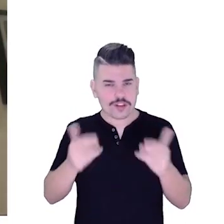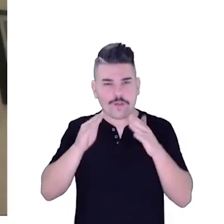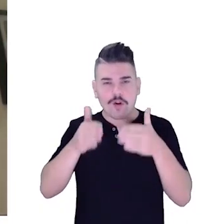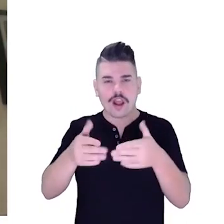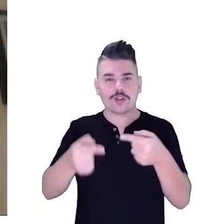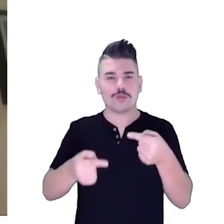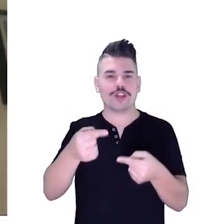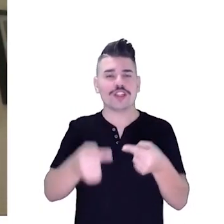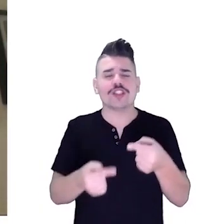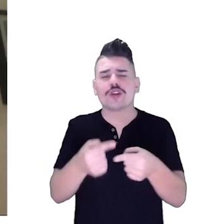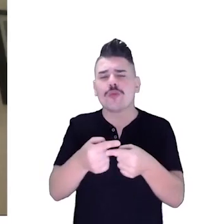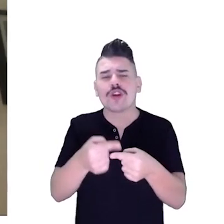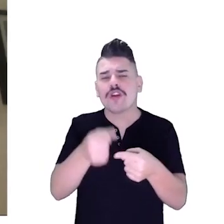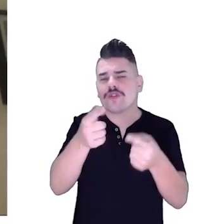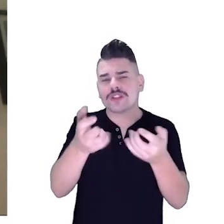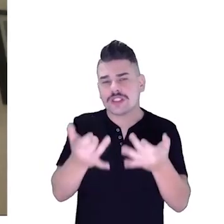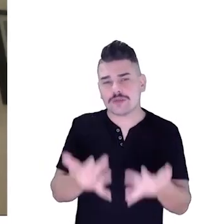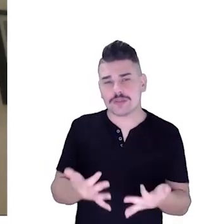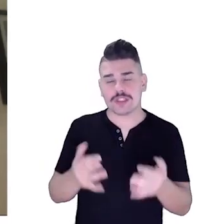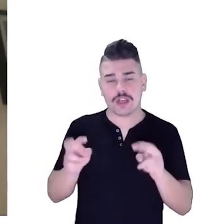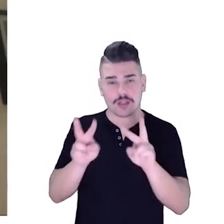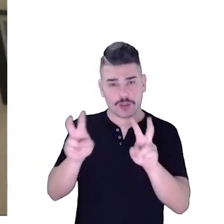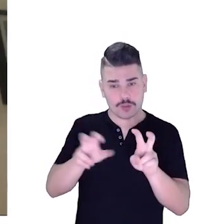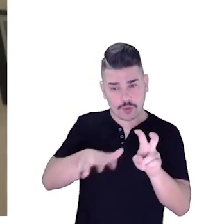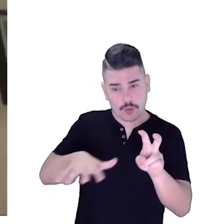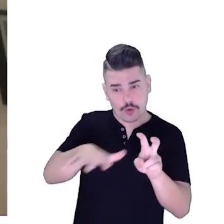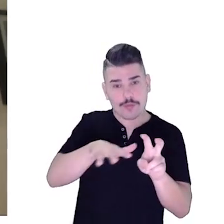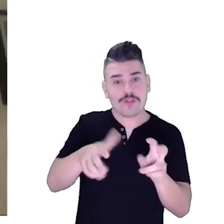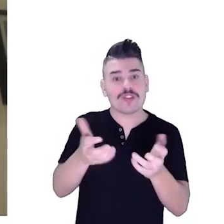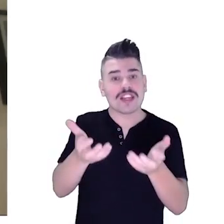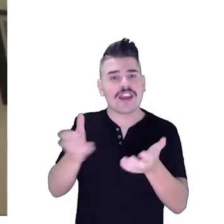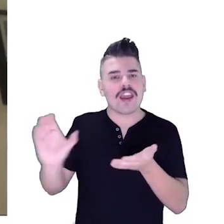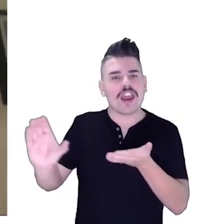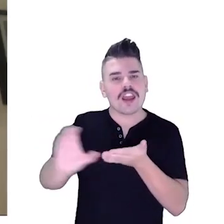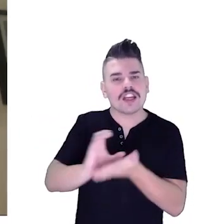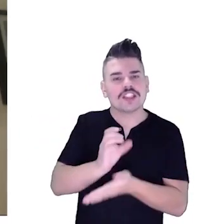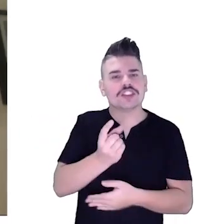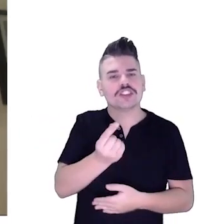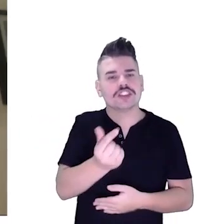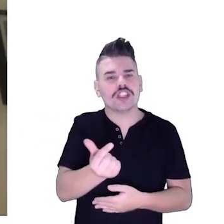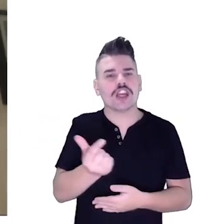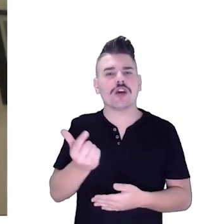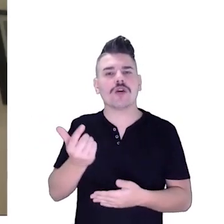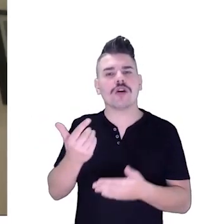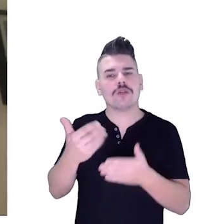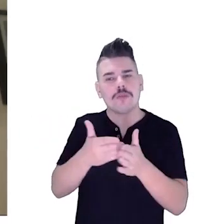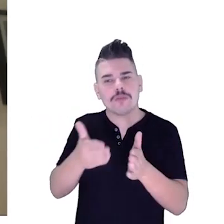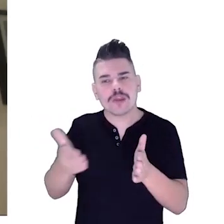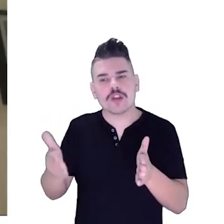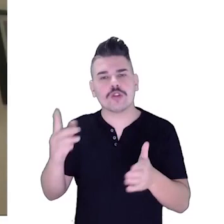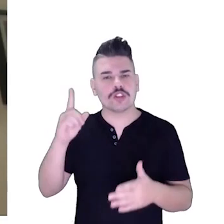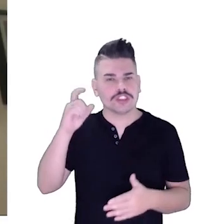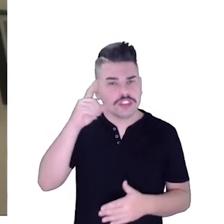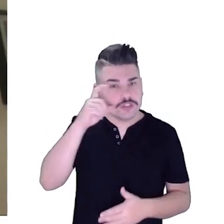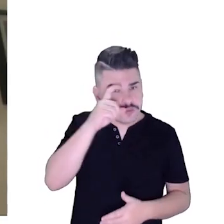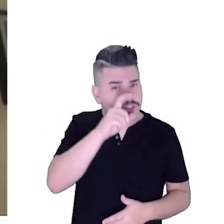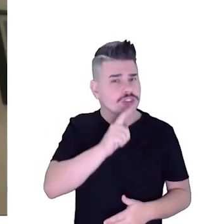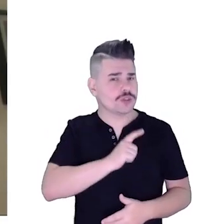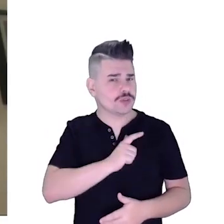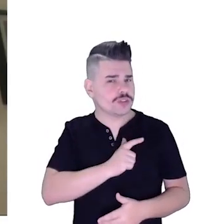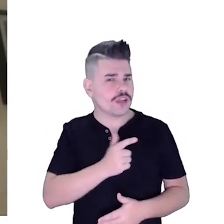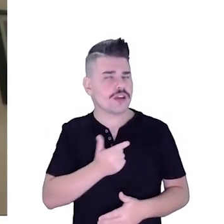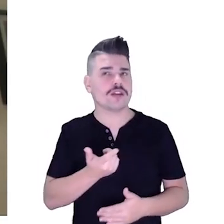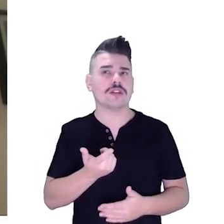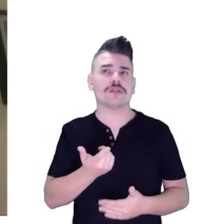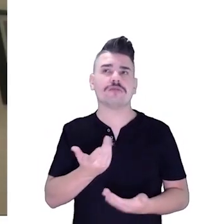política, né? Quando você fala de obter os recursos e do quanto isso foi difícil, né?